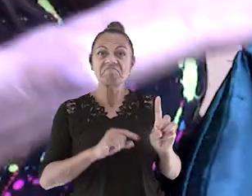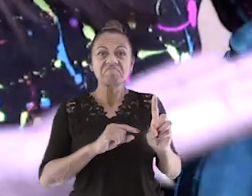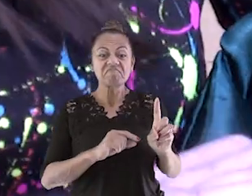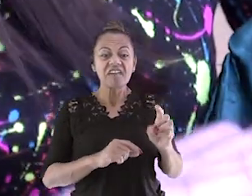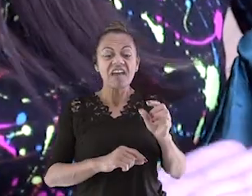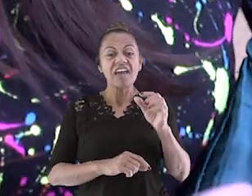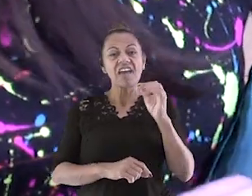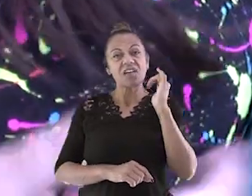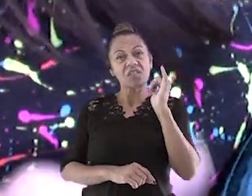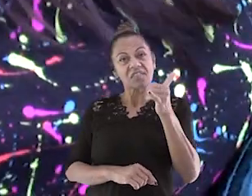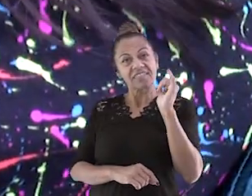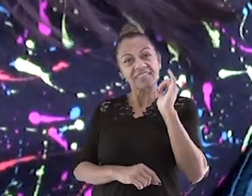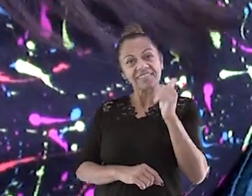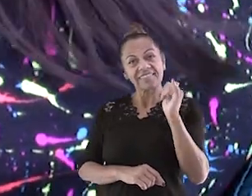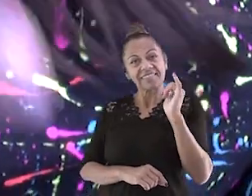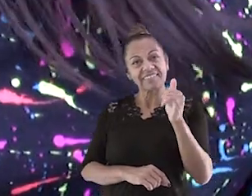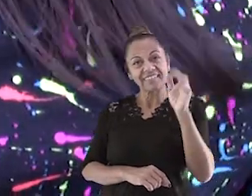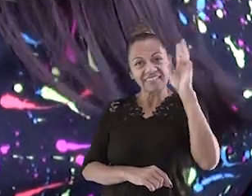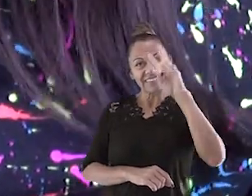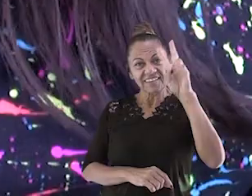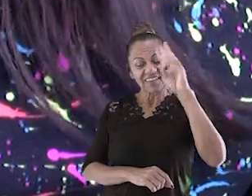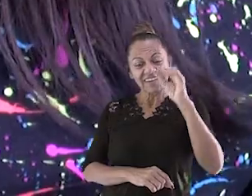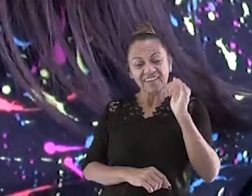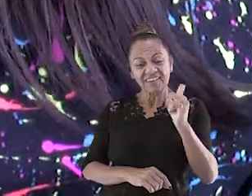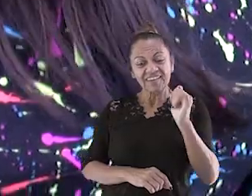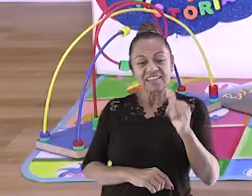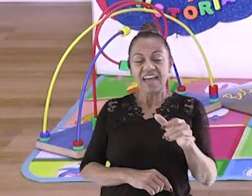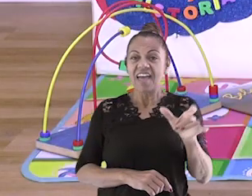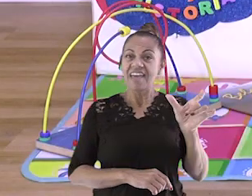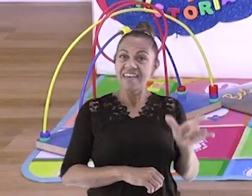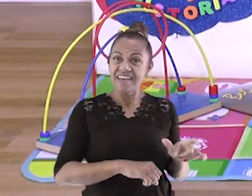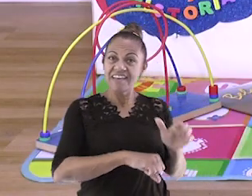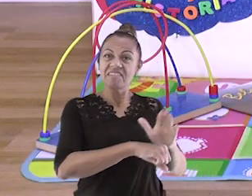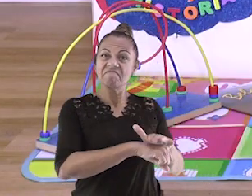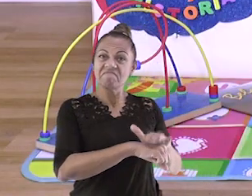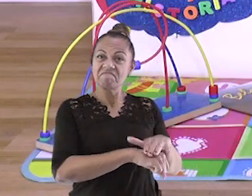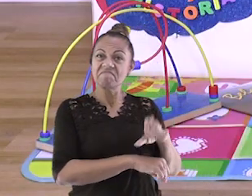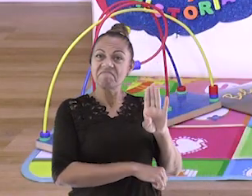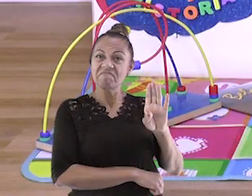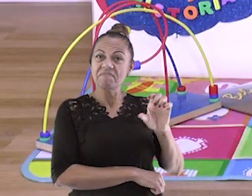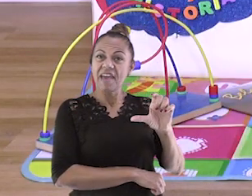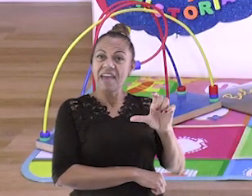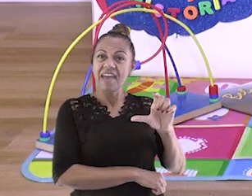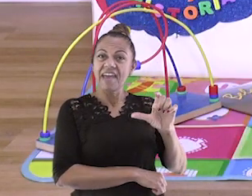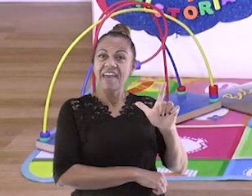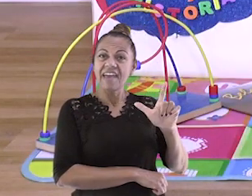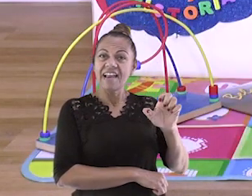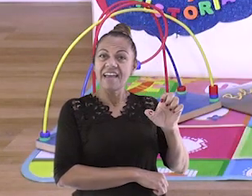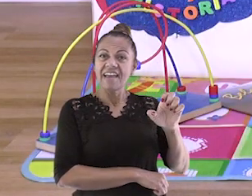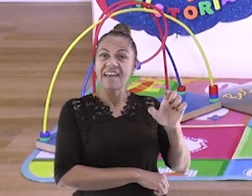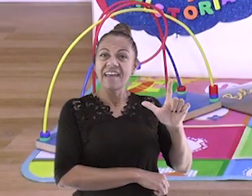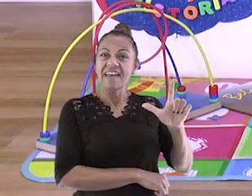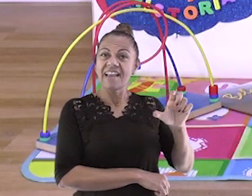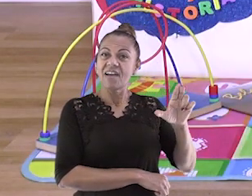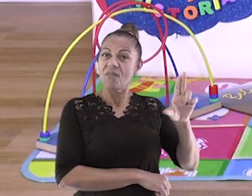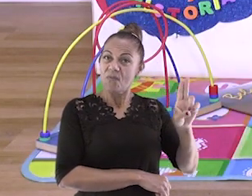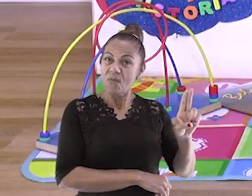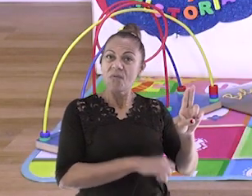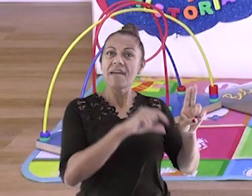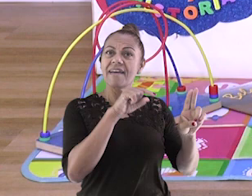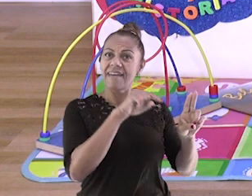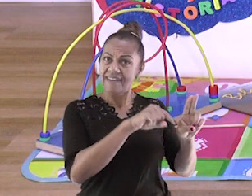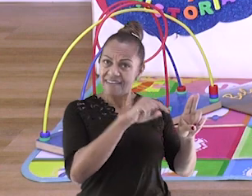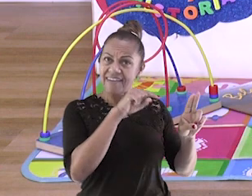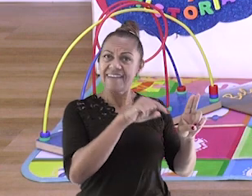mesmo, Beleléu. Na hora da história, nós temos que ter atenção. Na escola também, quando a